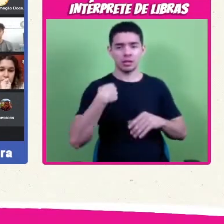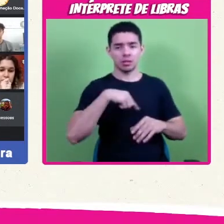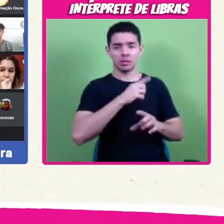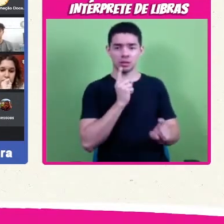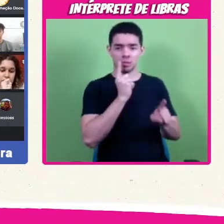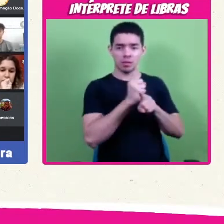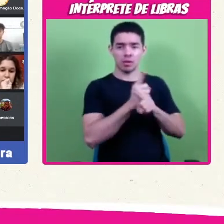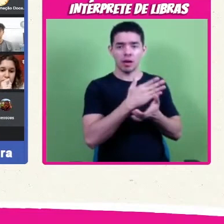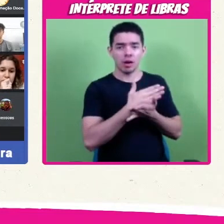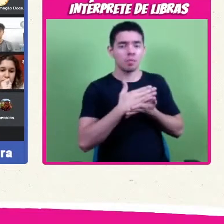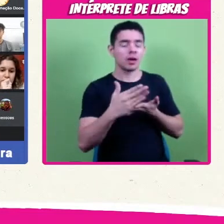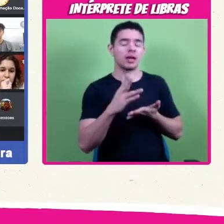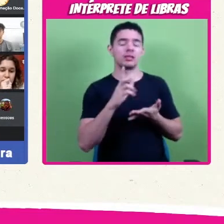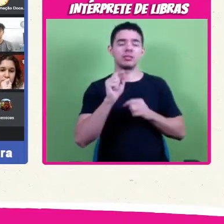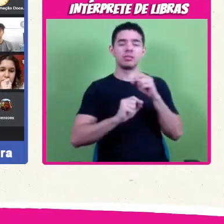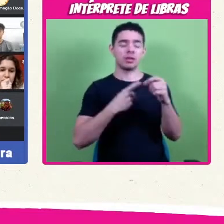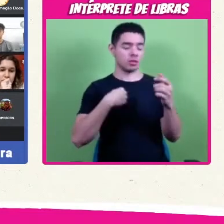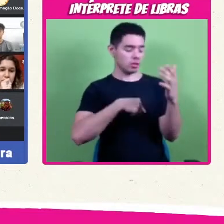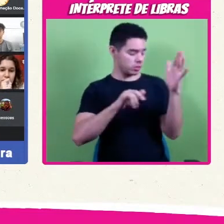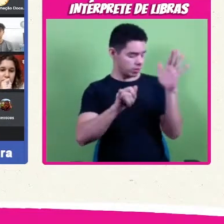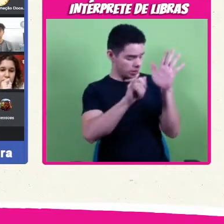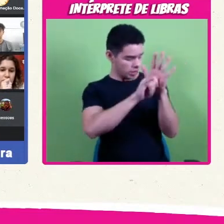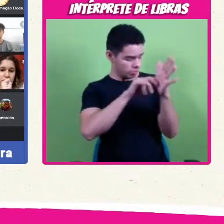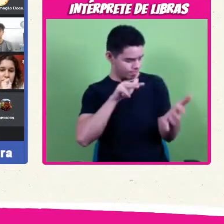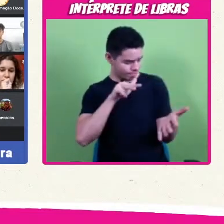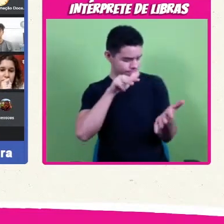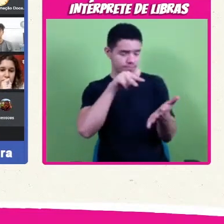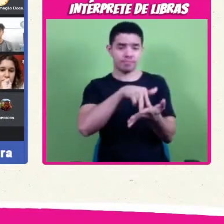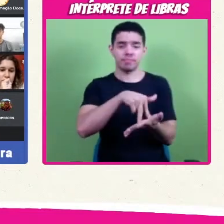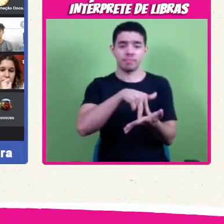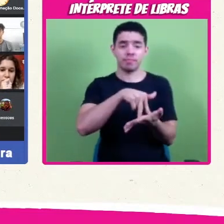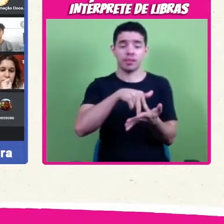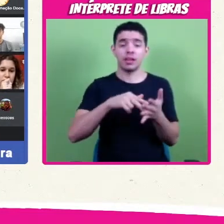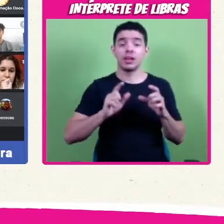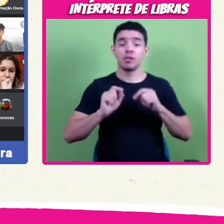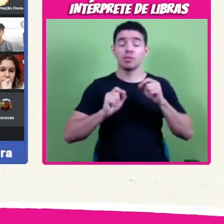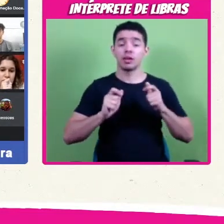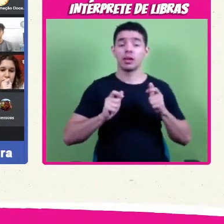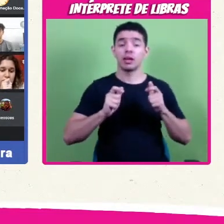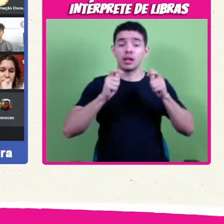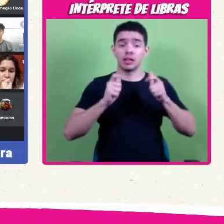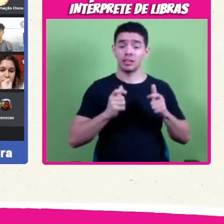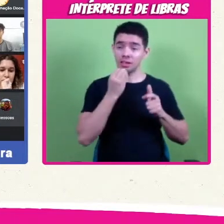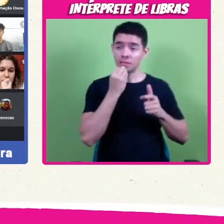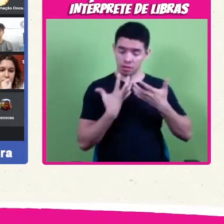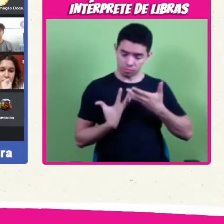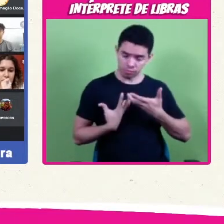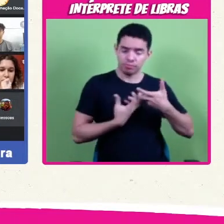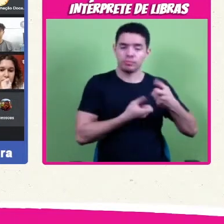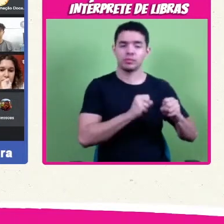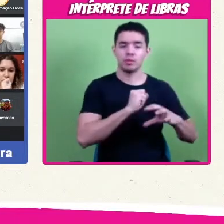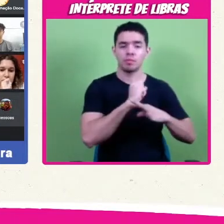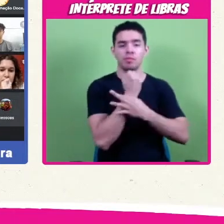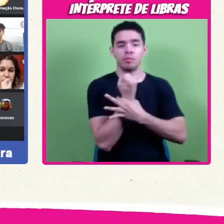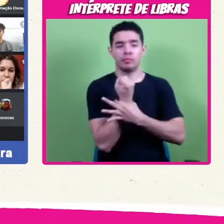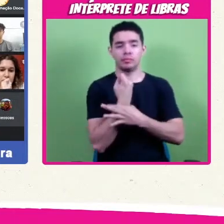a performar a nossa identidade, lá, muitas vezes, que deveria ser o espaço que nos acolhe, nos protege e enriquece a